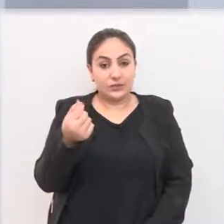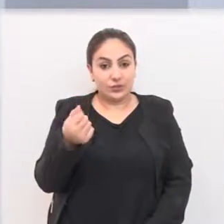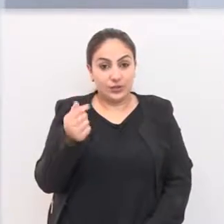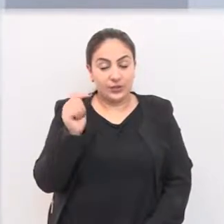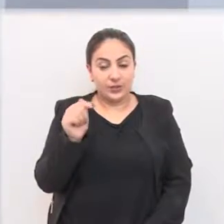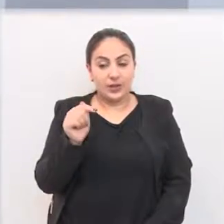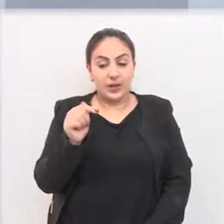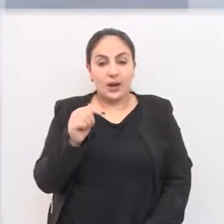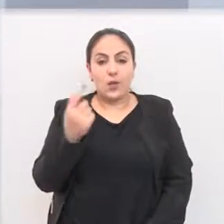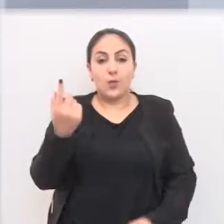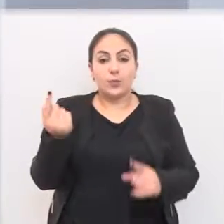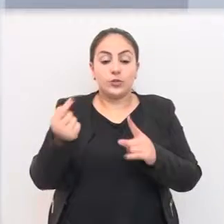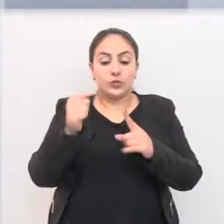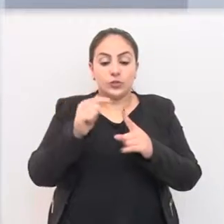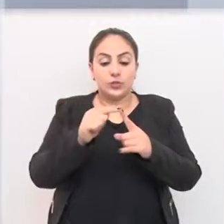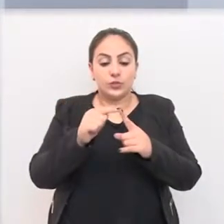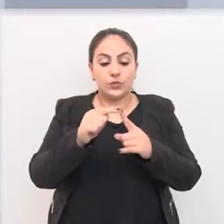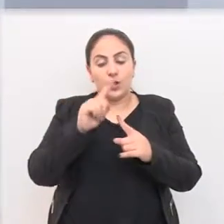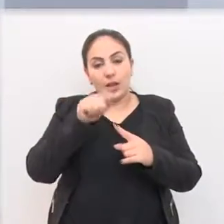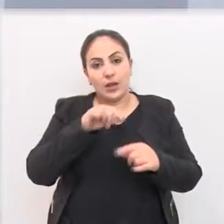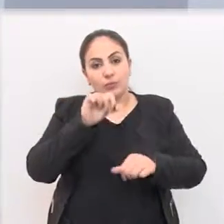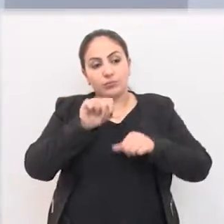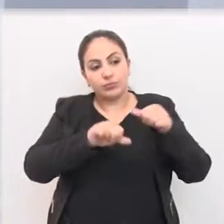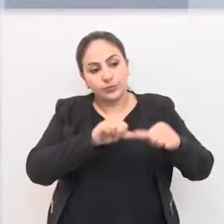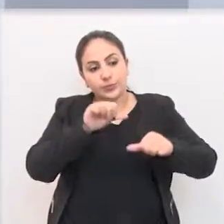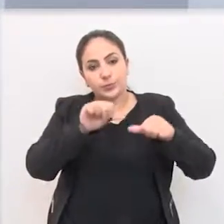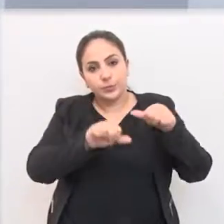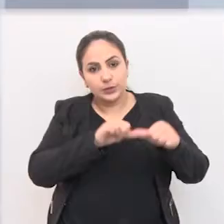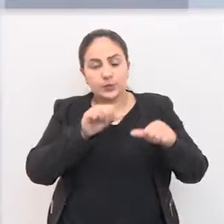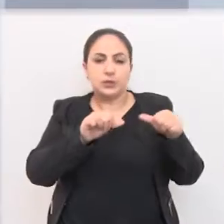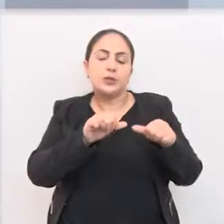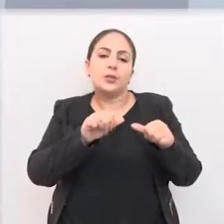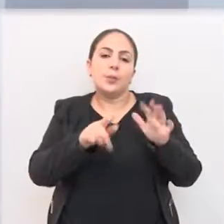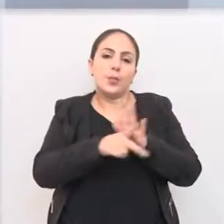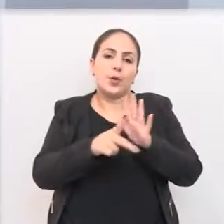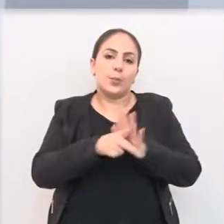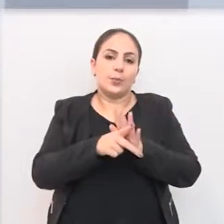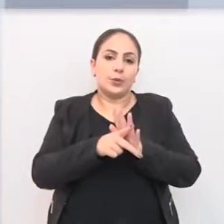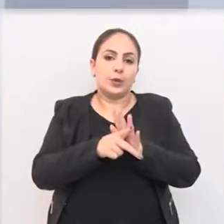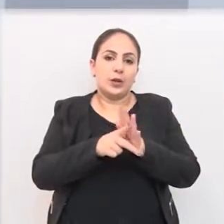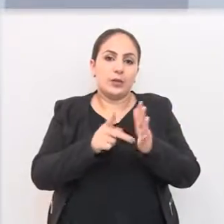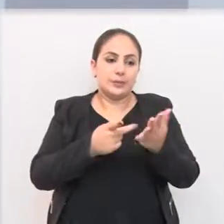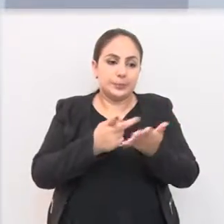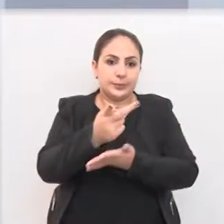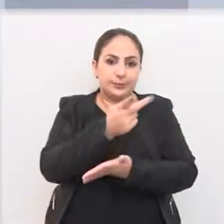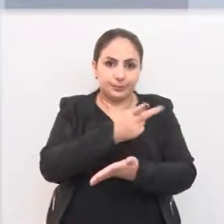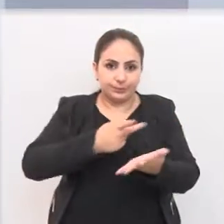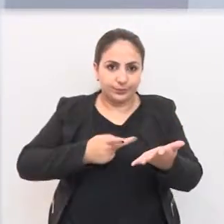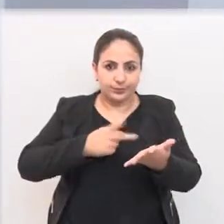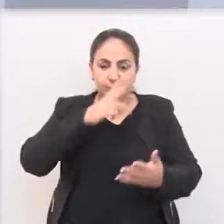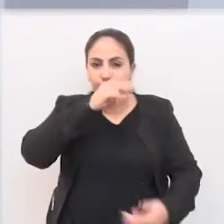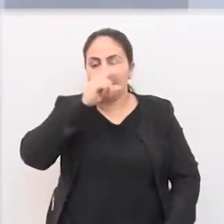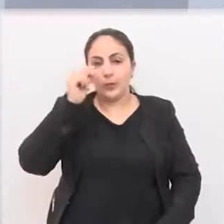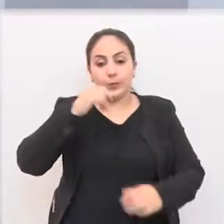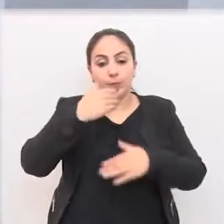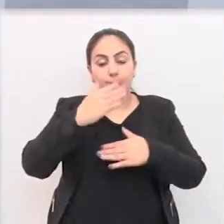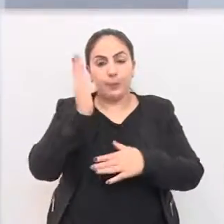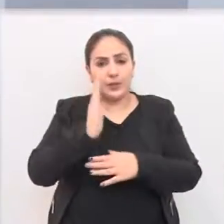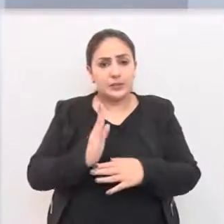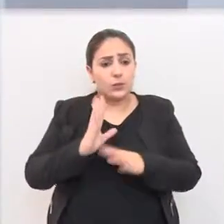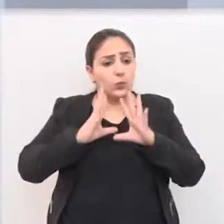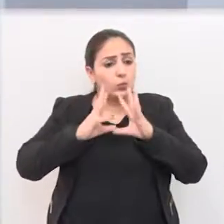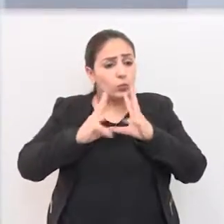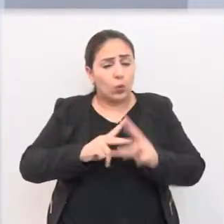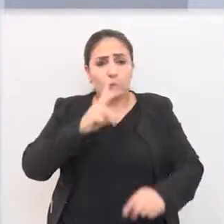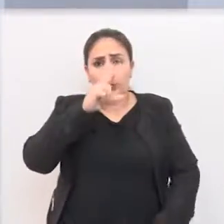é um financiamento que visa atualizar as plantas nos municípios do Brasil. Então, todos